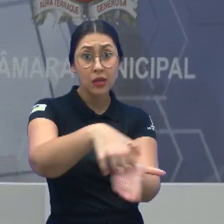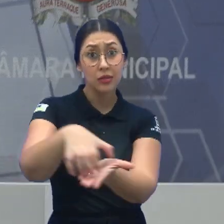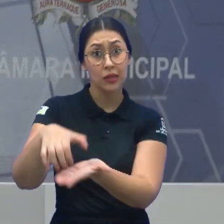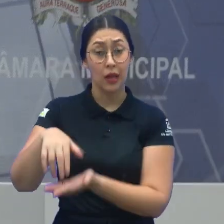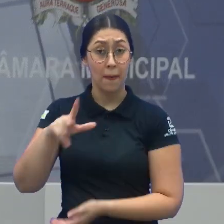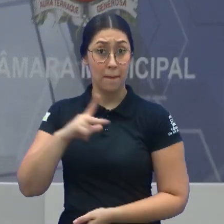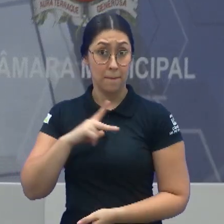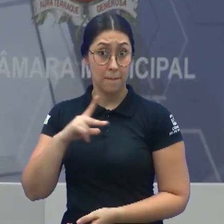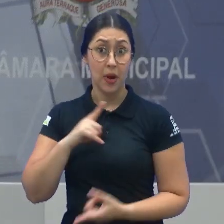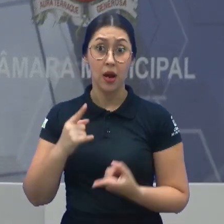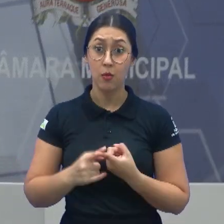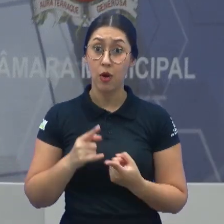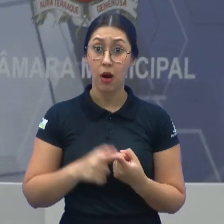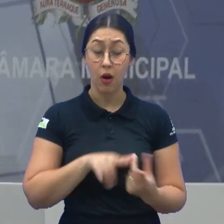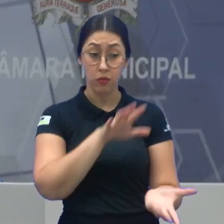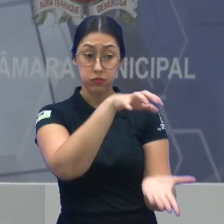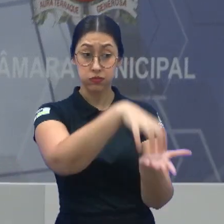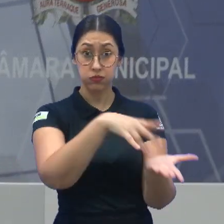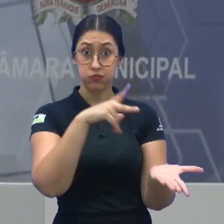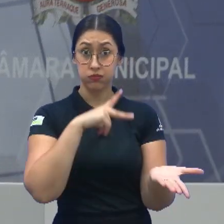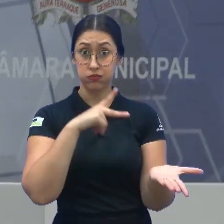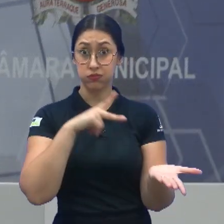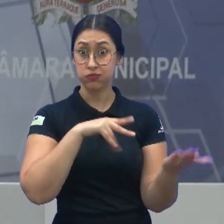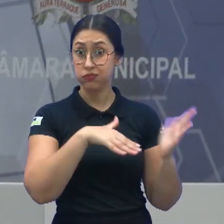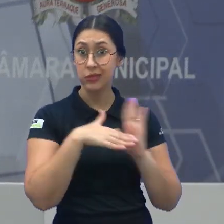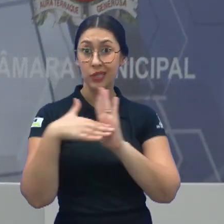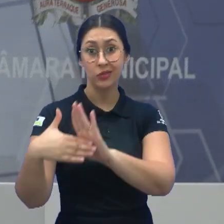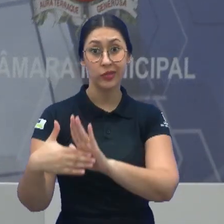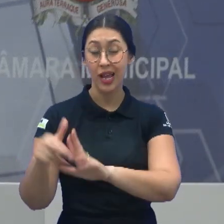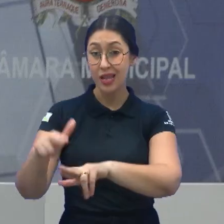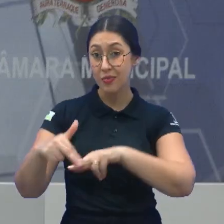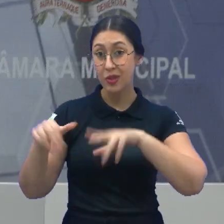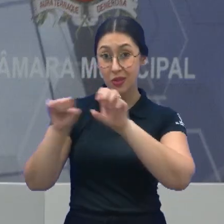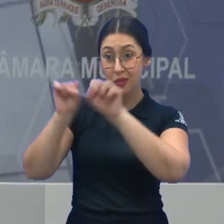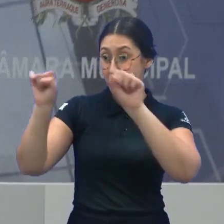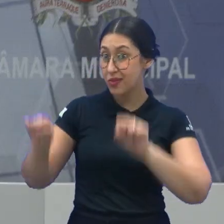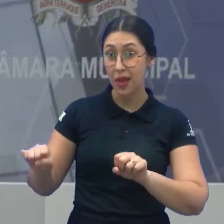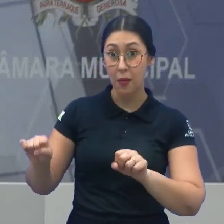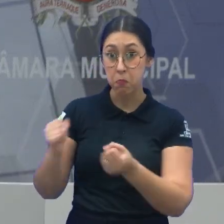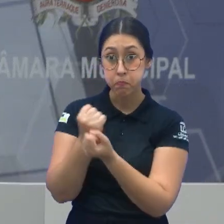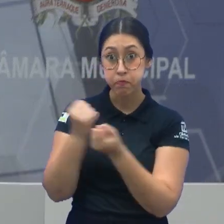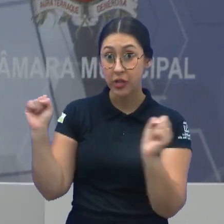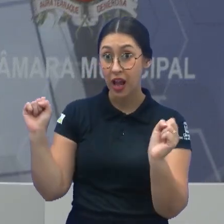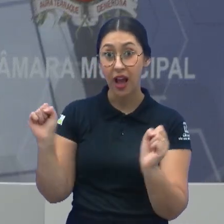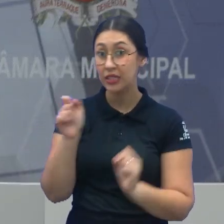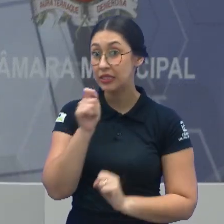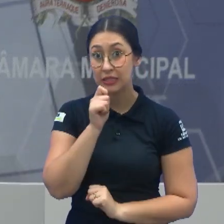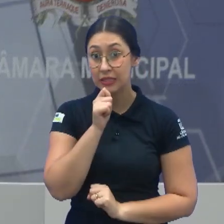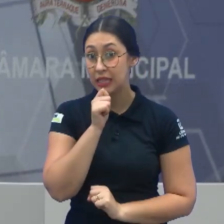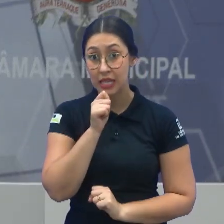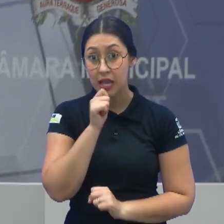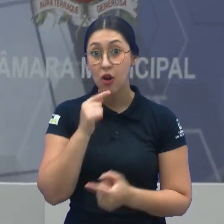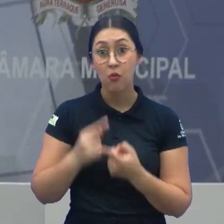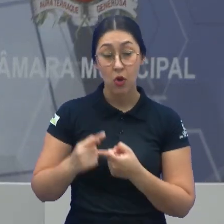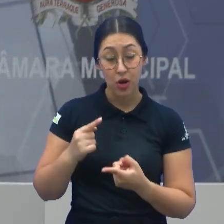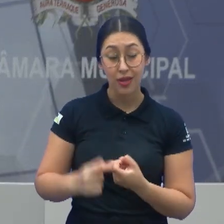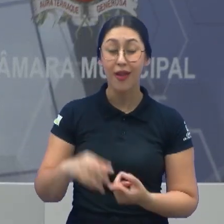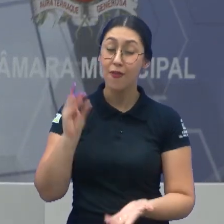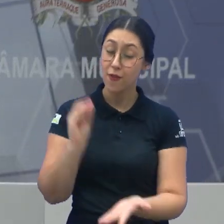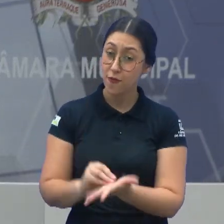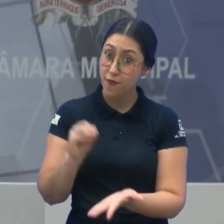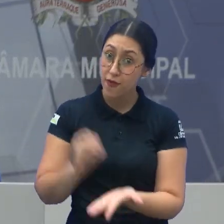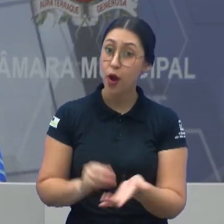entidades privadas que o sistema ainda não colapsou, embora já está colapsado, porque não temos profissionais na rede,